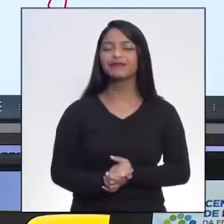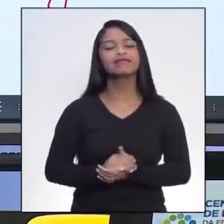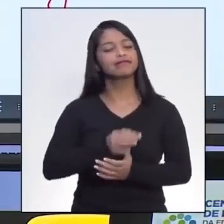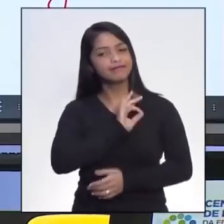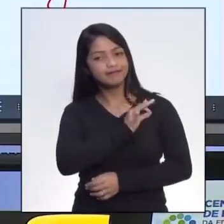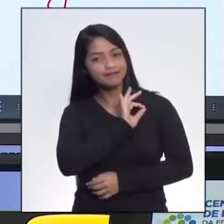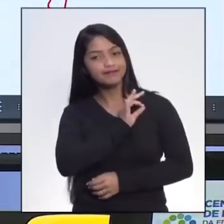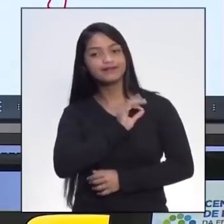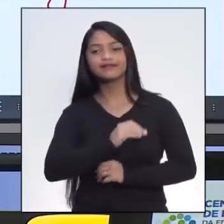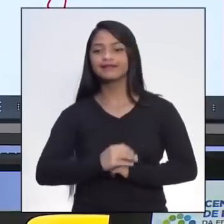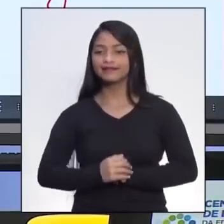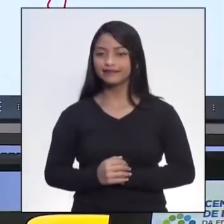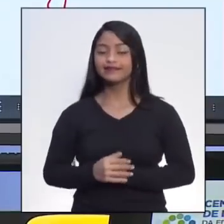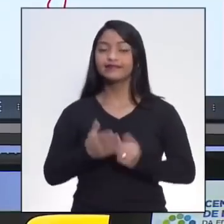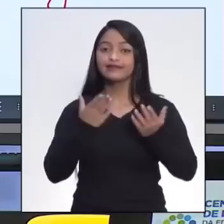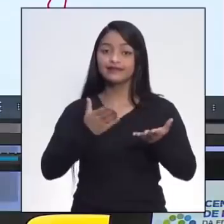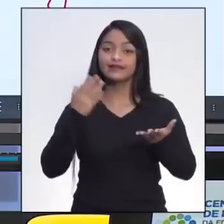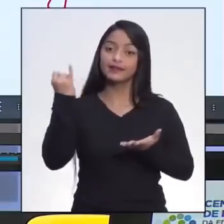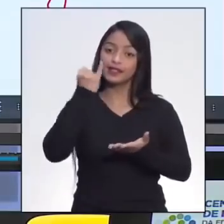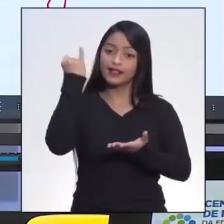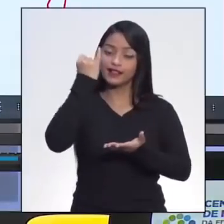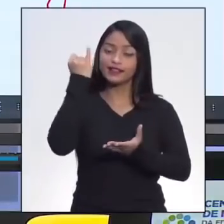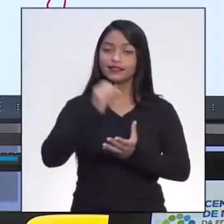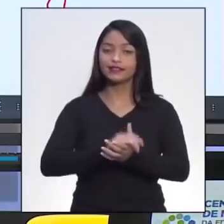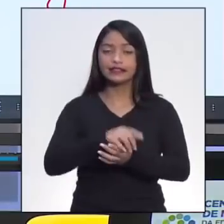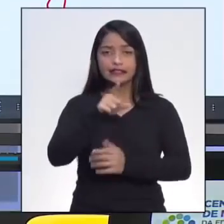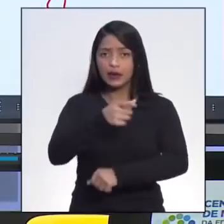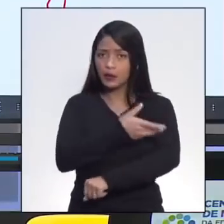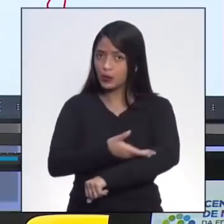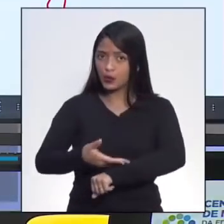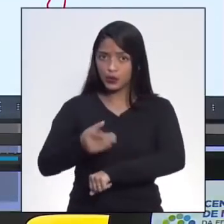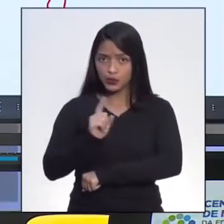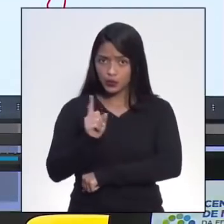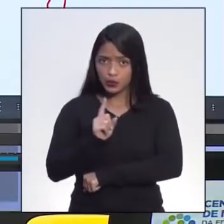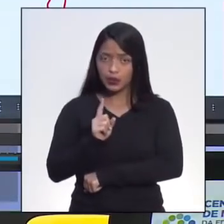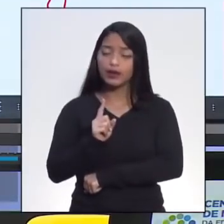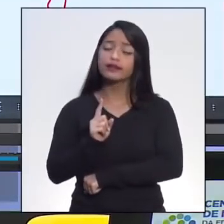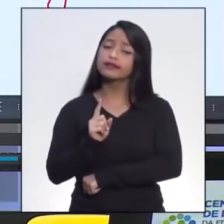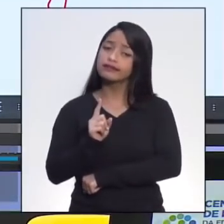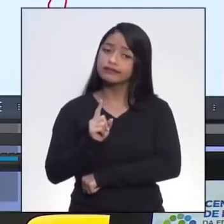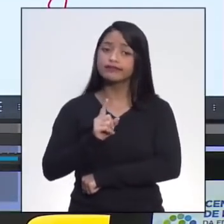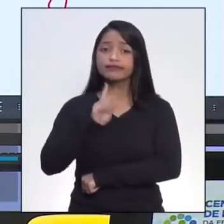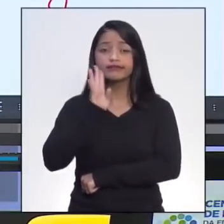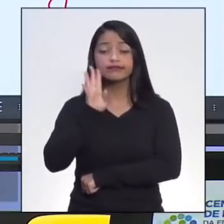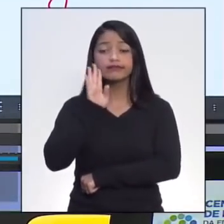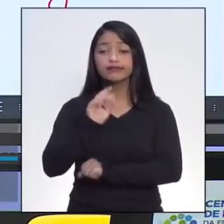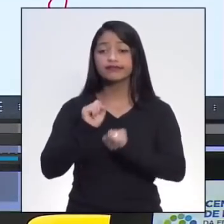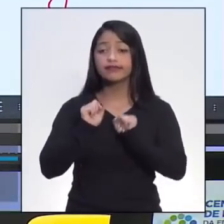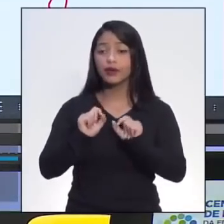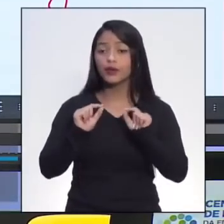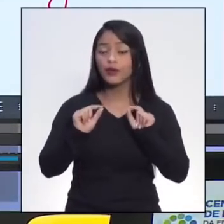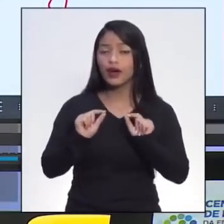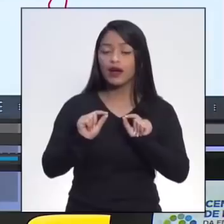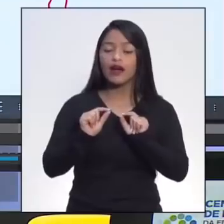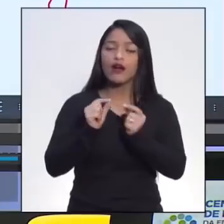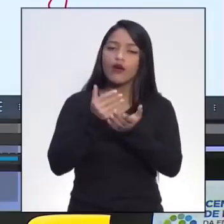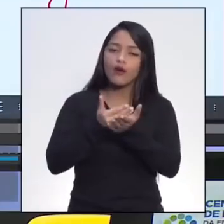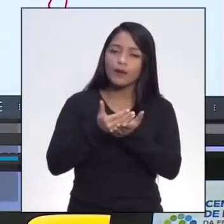Exatamente. Essa importância. Então, assim, quem não tem esse hábito, de repente é uma forma legal de ajudar a